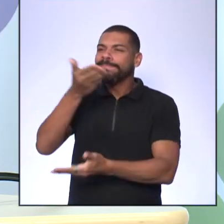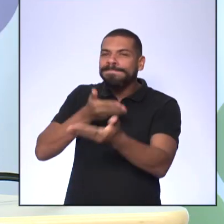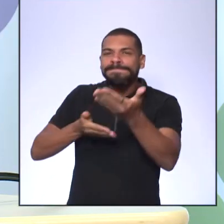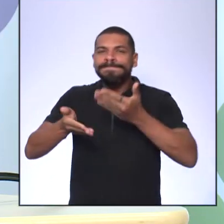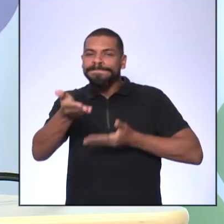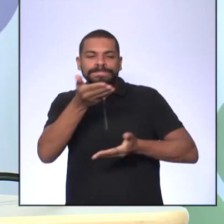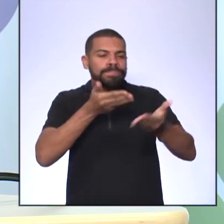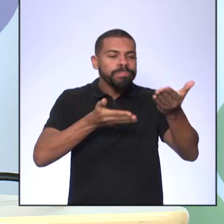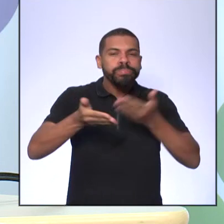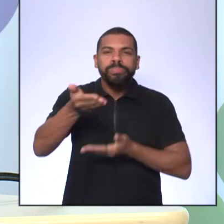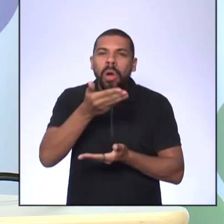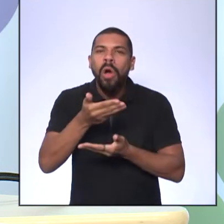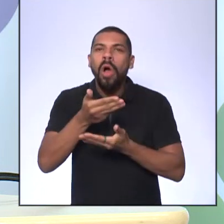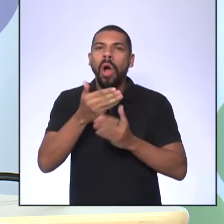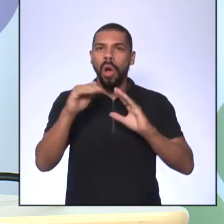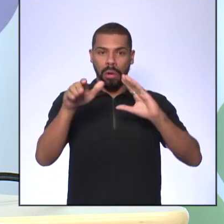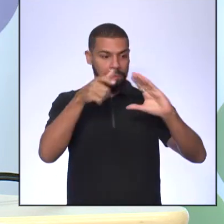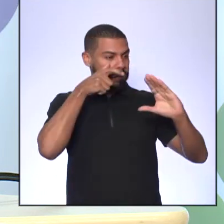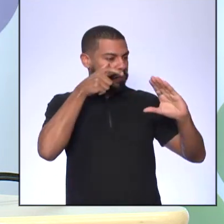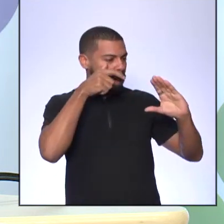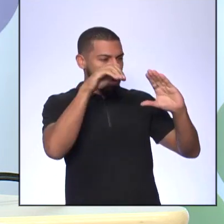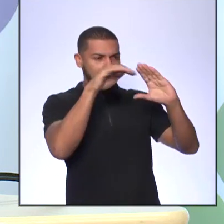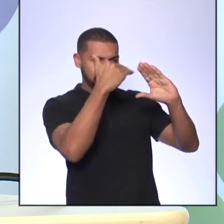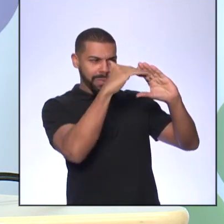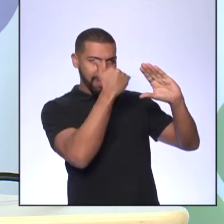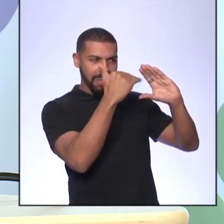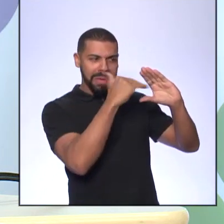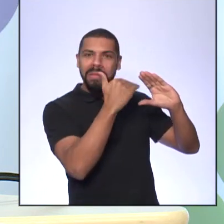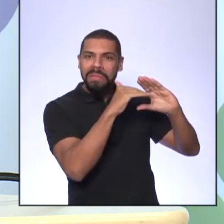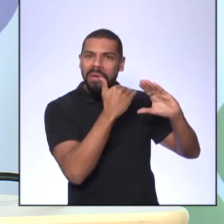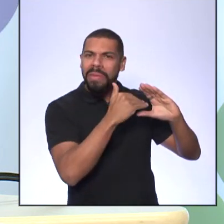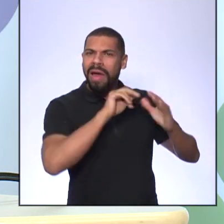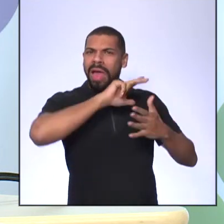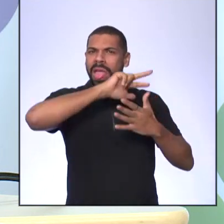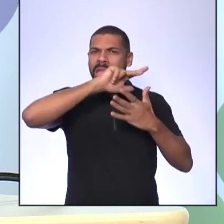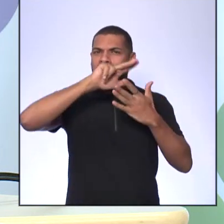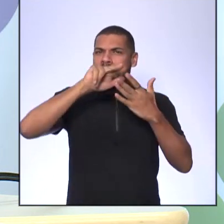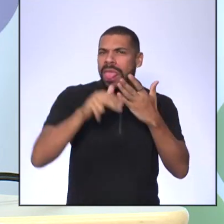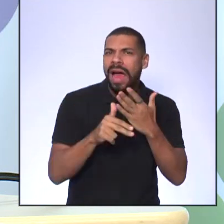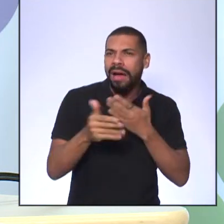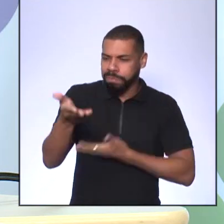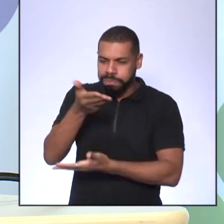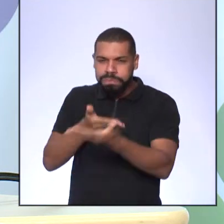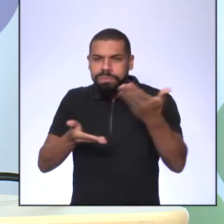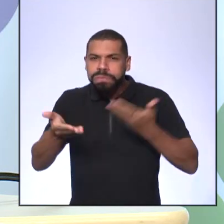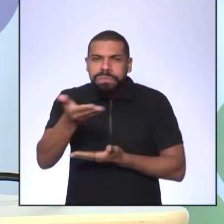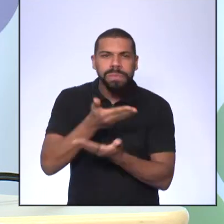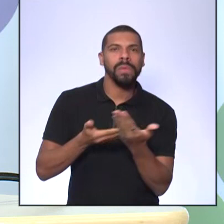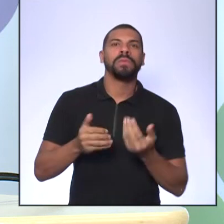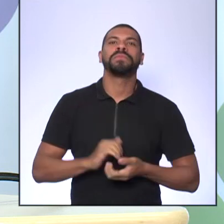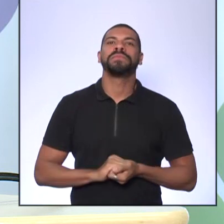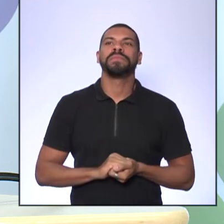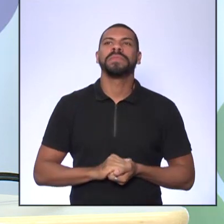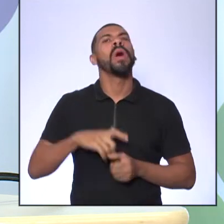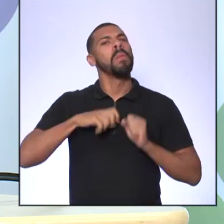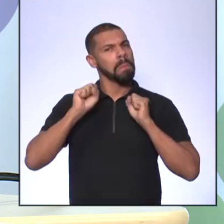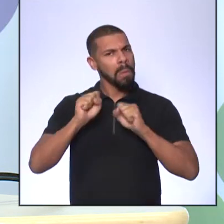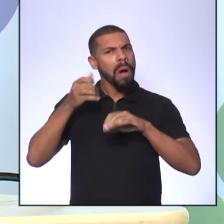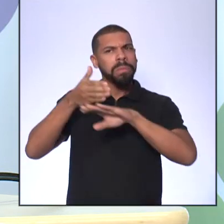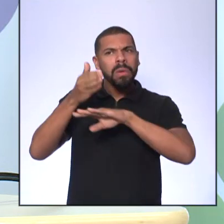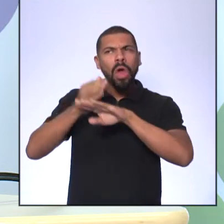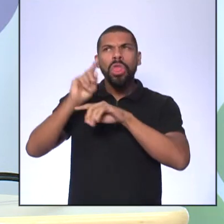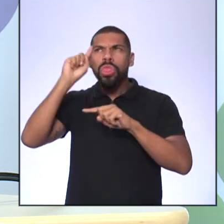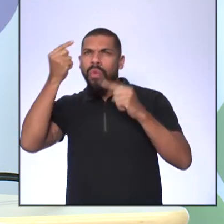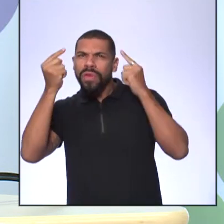via chat, a gente está aqui acompanhando tudo. A gente vai proporcionar diversos momentos de interação. Então, utilizem o chat, mandem